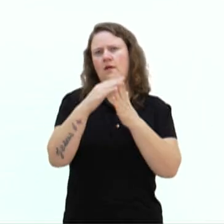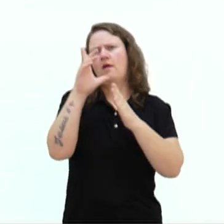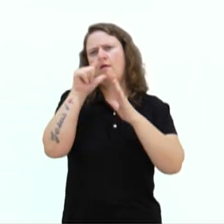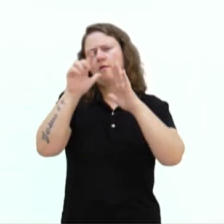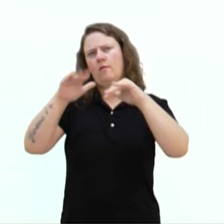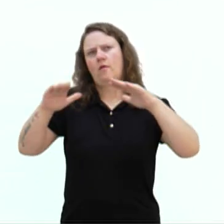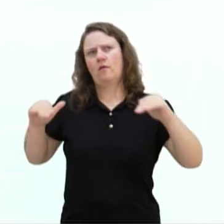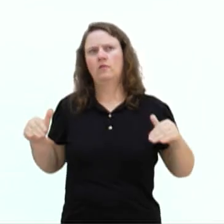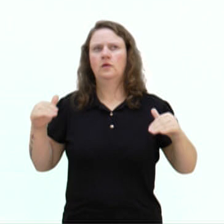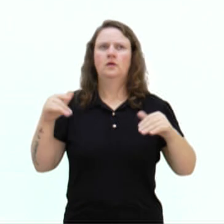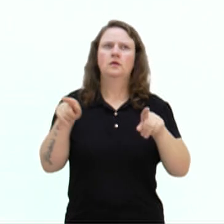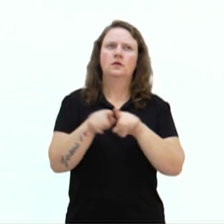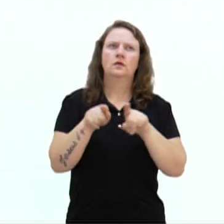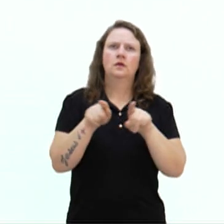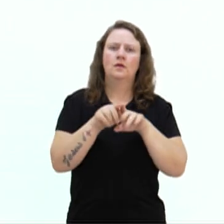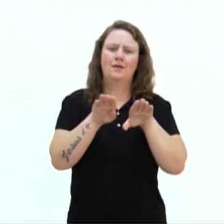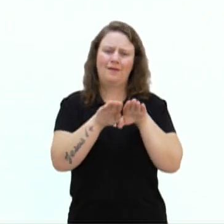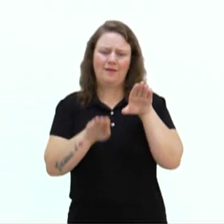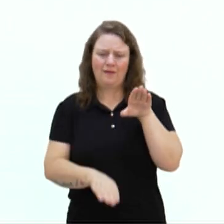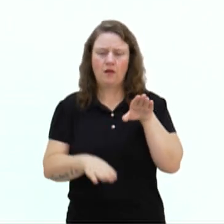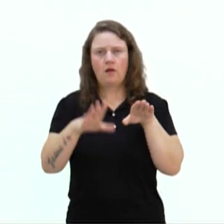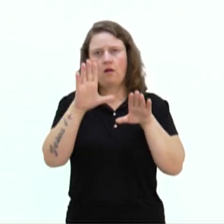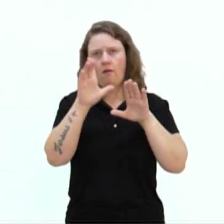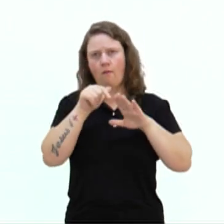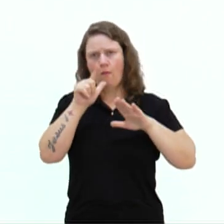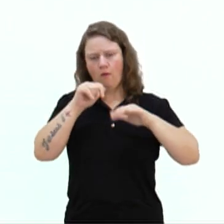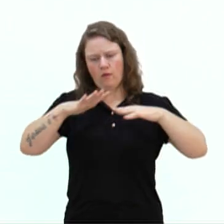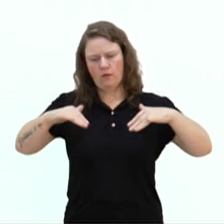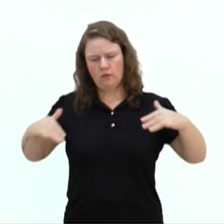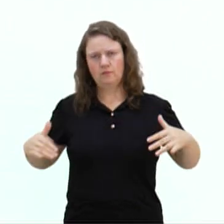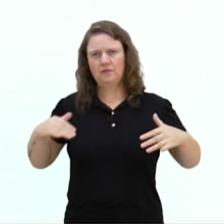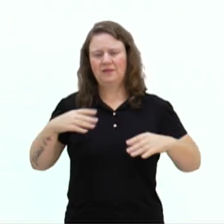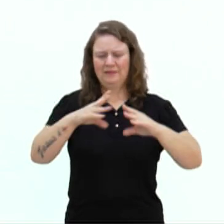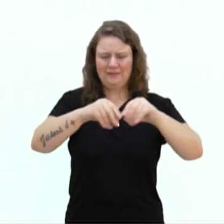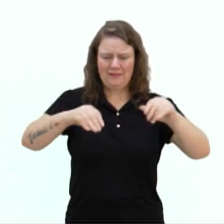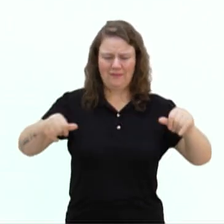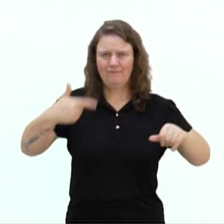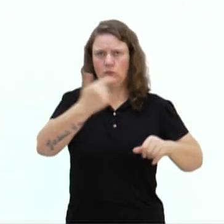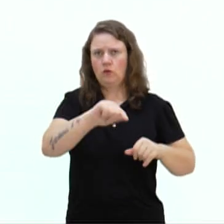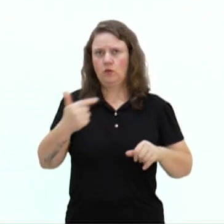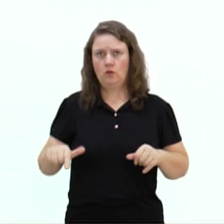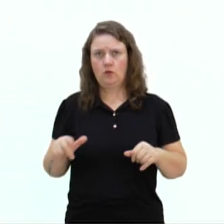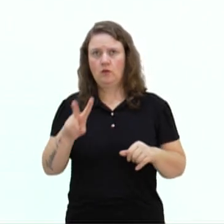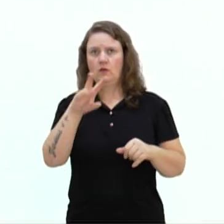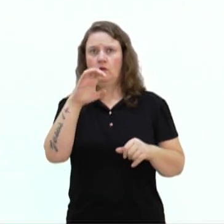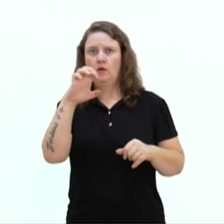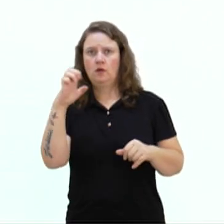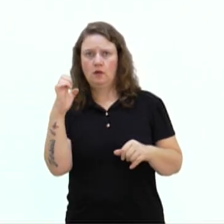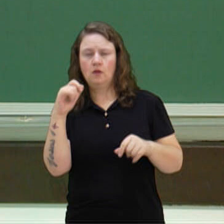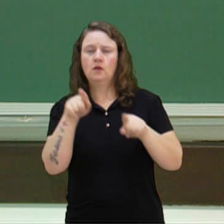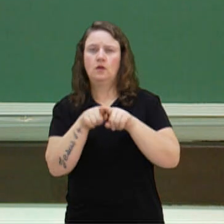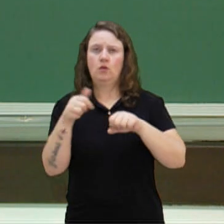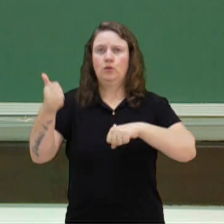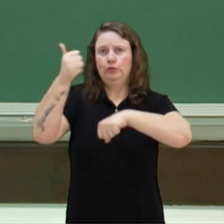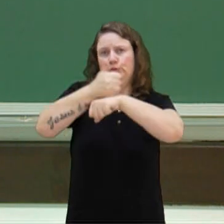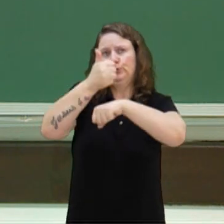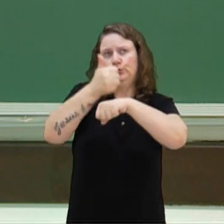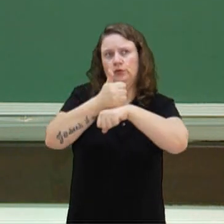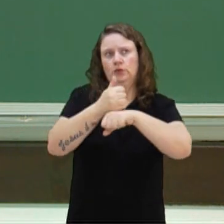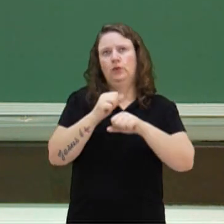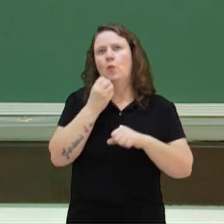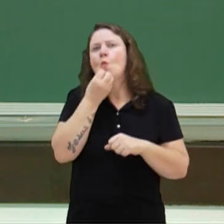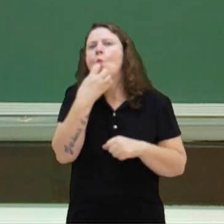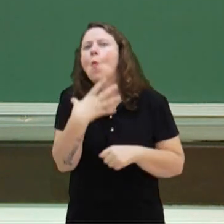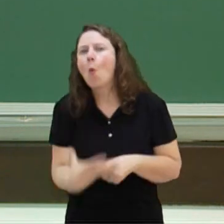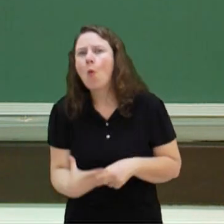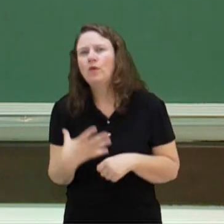aquém-mar, recém-nascido, sem terra, vice-diretor, bem-humorado. Se eu colocasse aqui